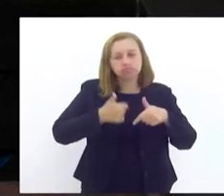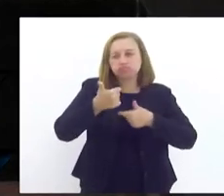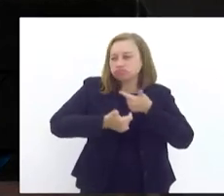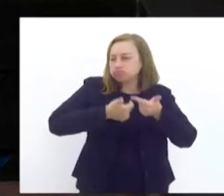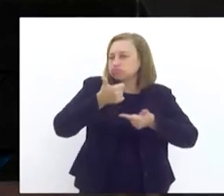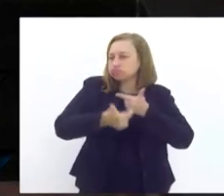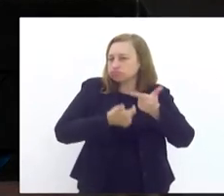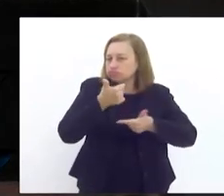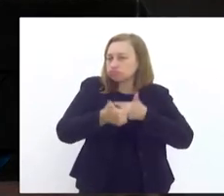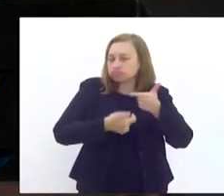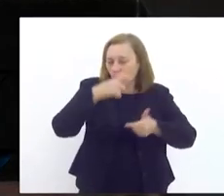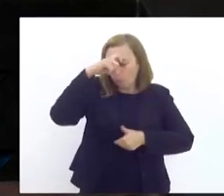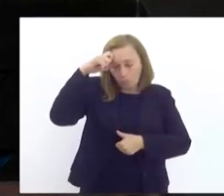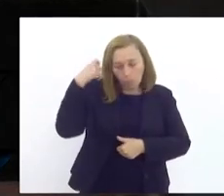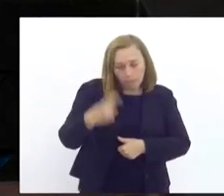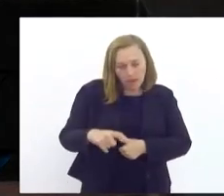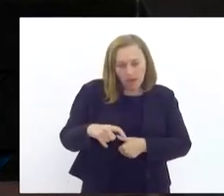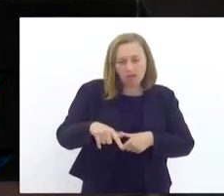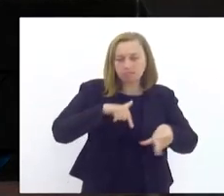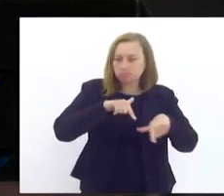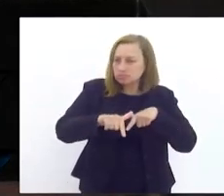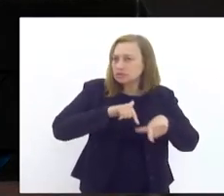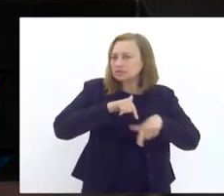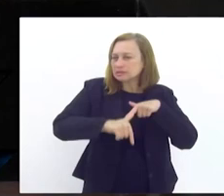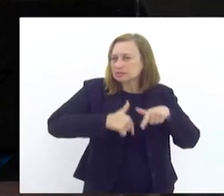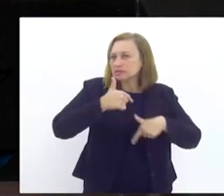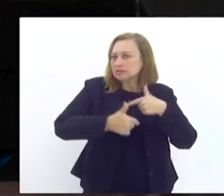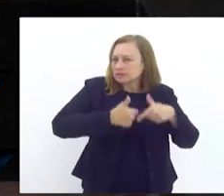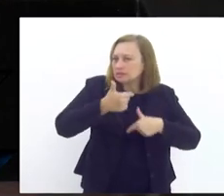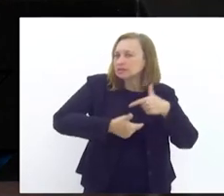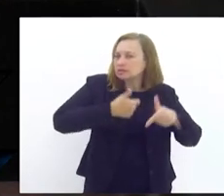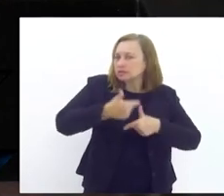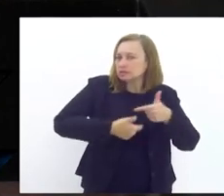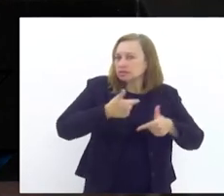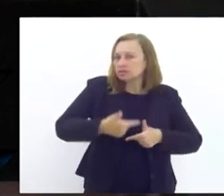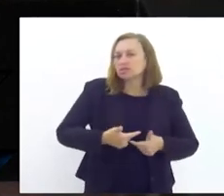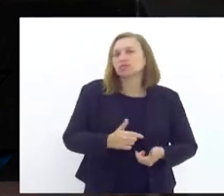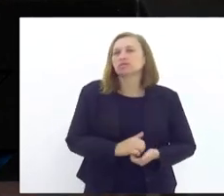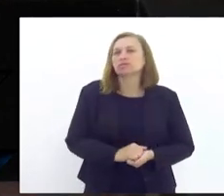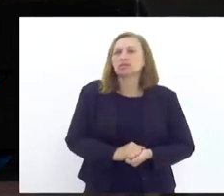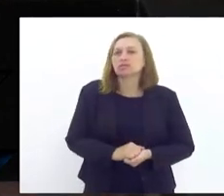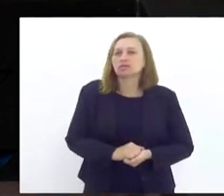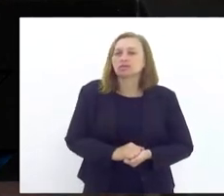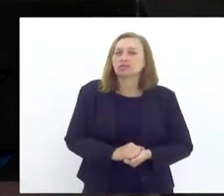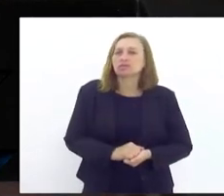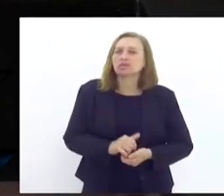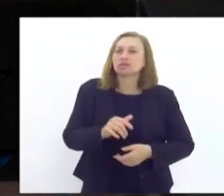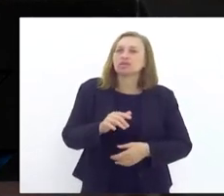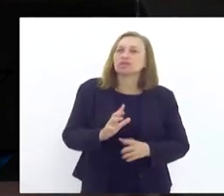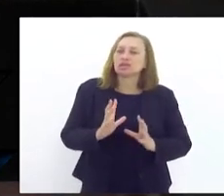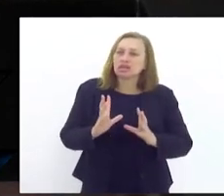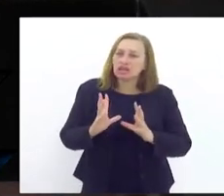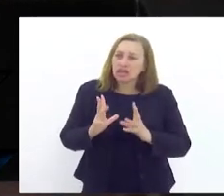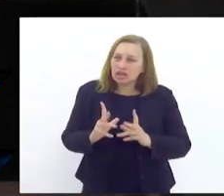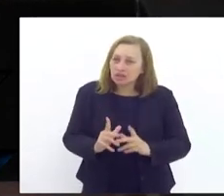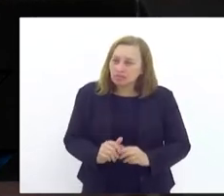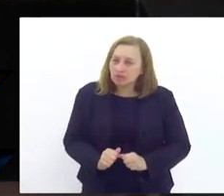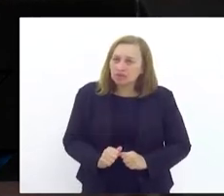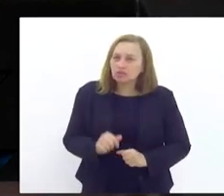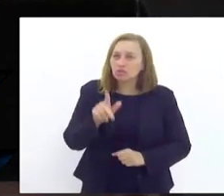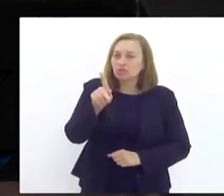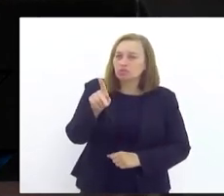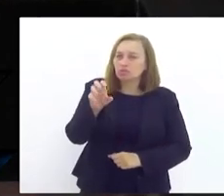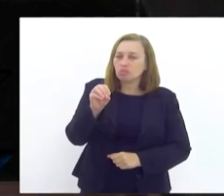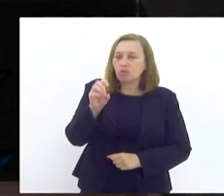dando seu máximo dando seu sangue chega aquela faxineira vai no posto de saúde